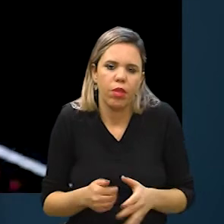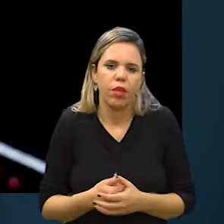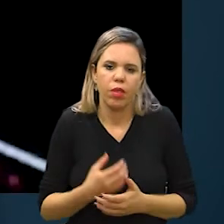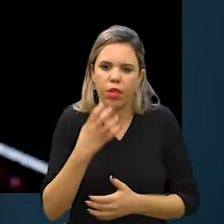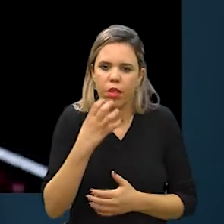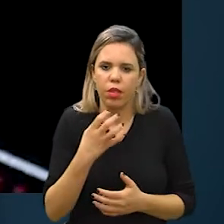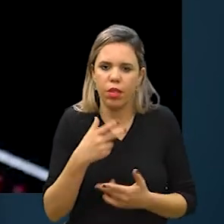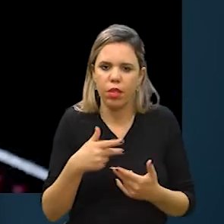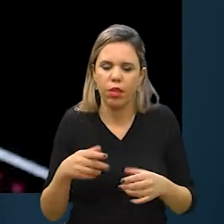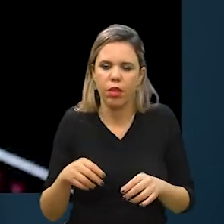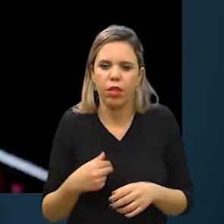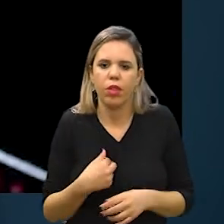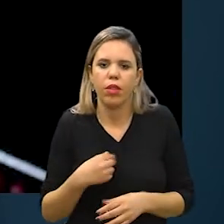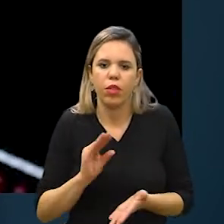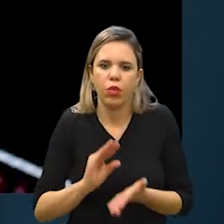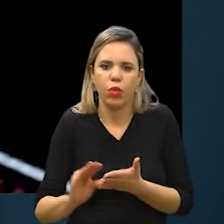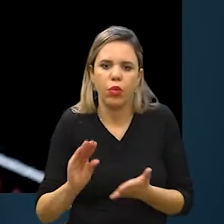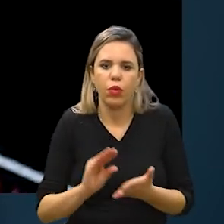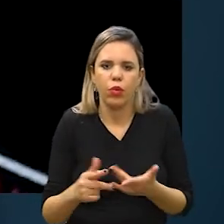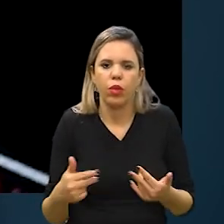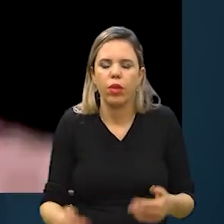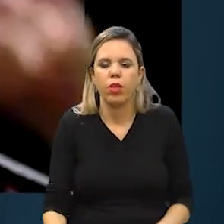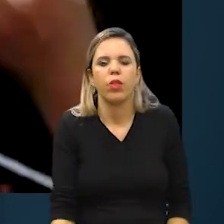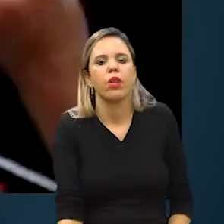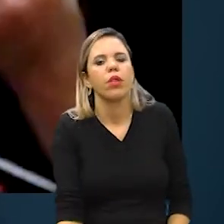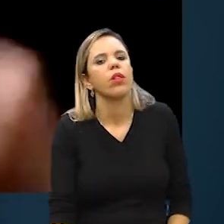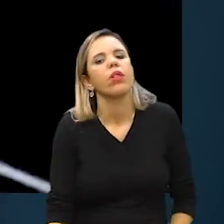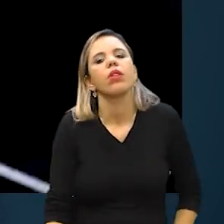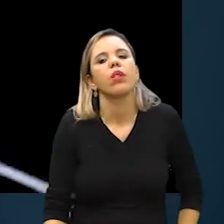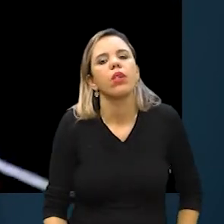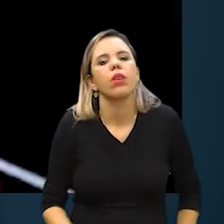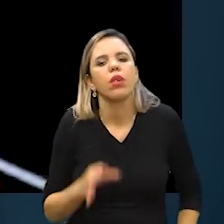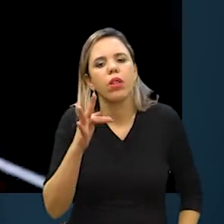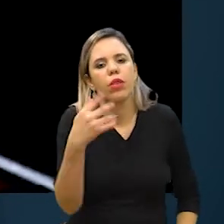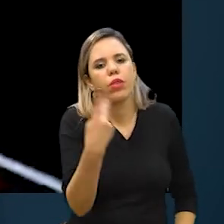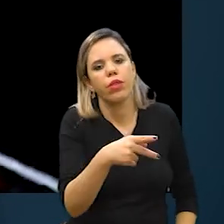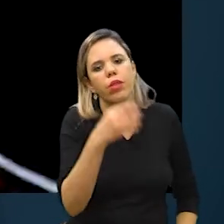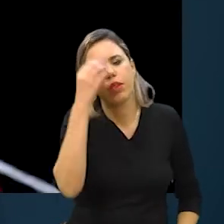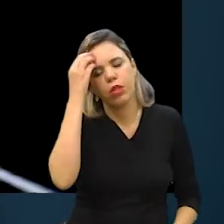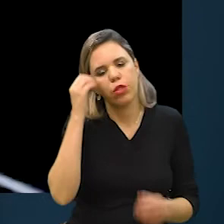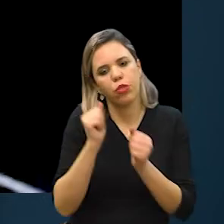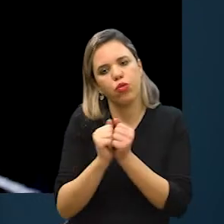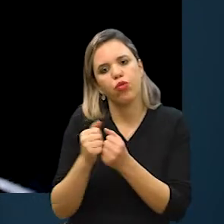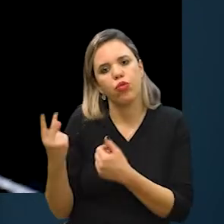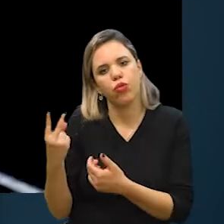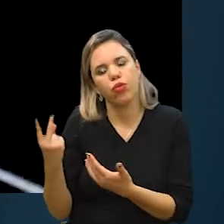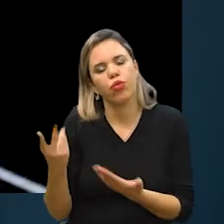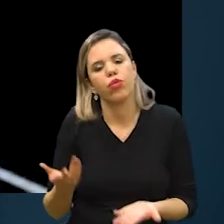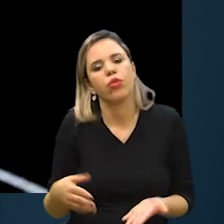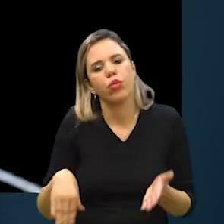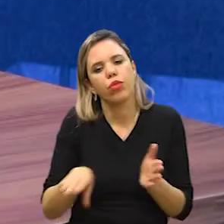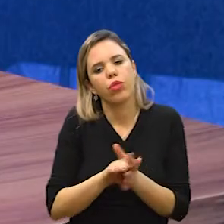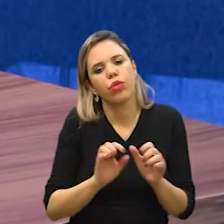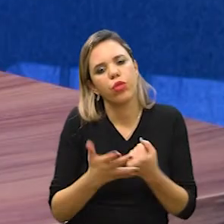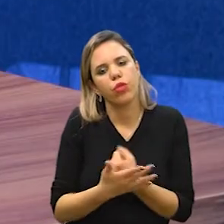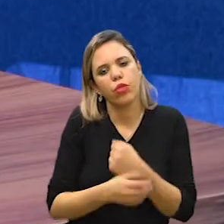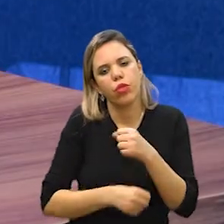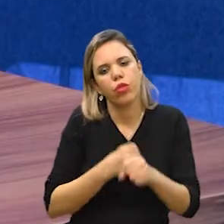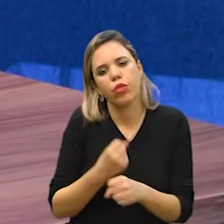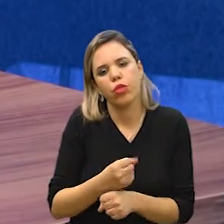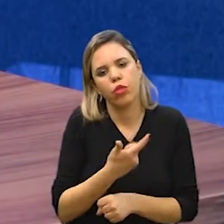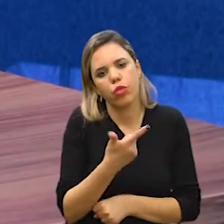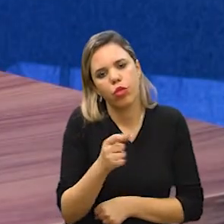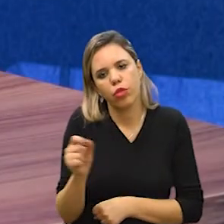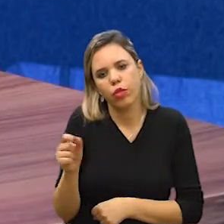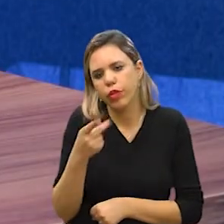brinca mais, não, ali é muito séria a coisa, é um investimento, né? E é um futuro dele comigo. Veio a